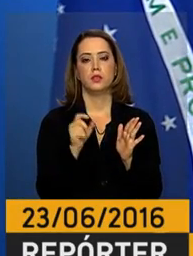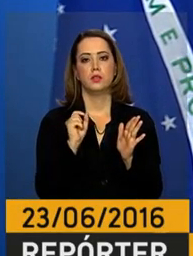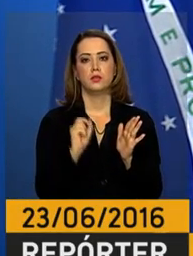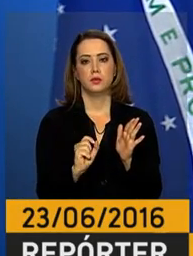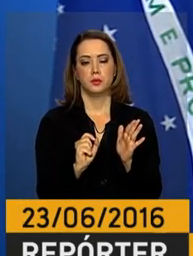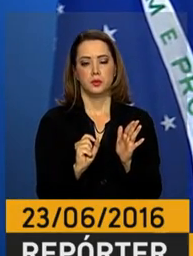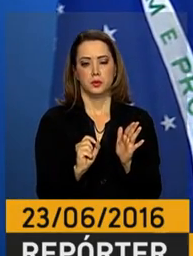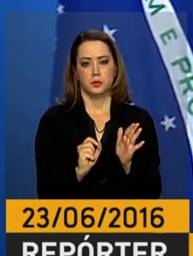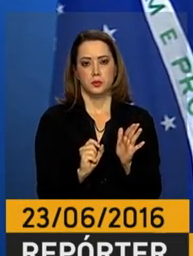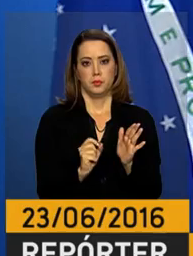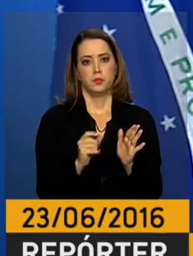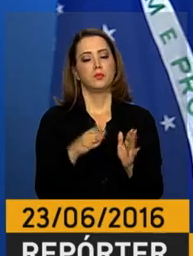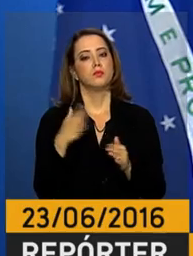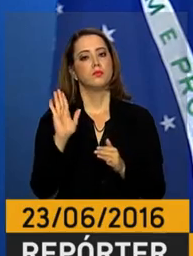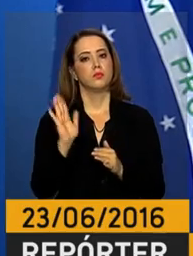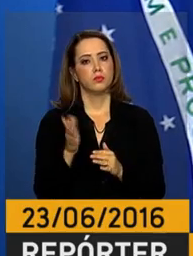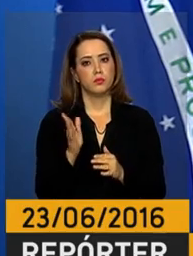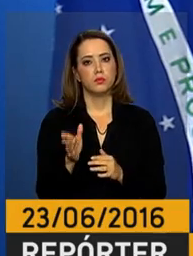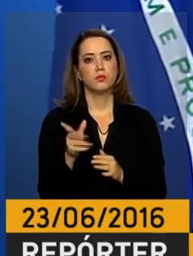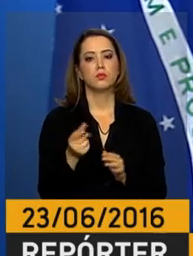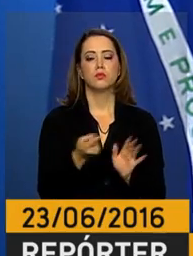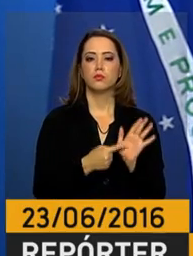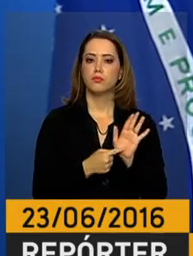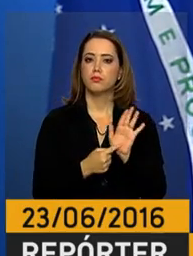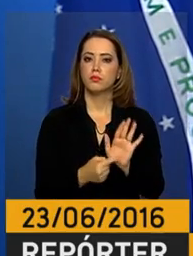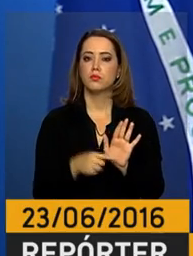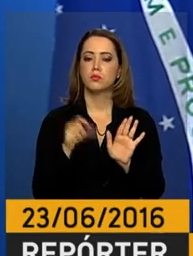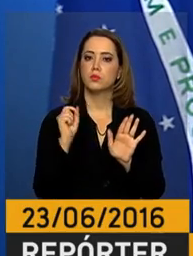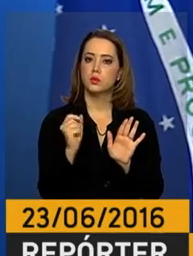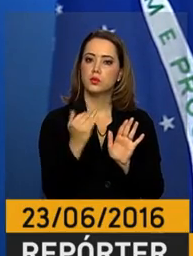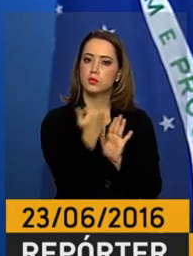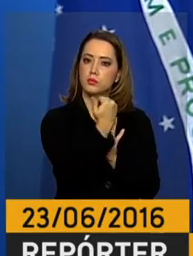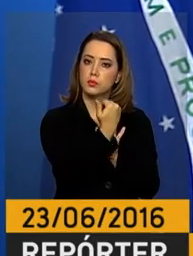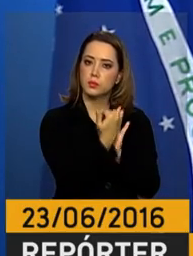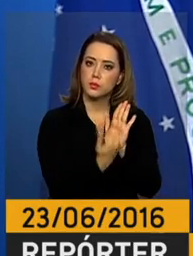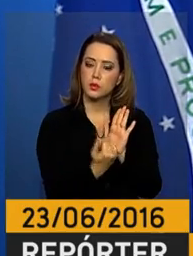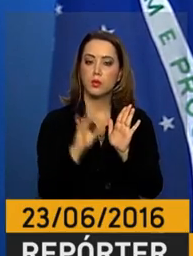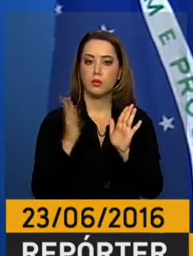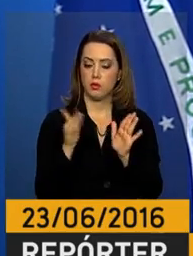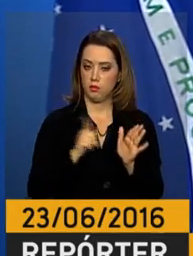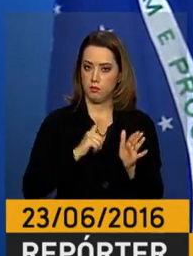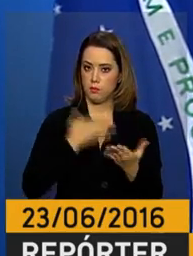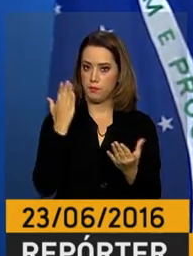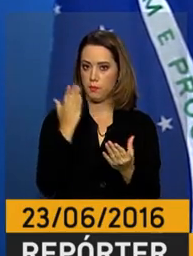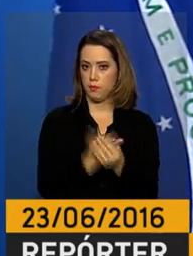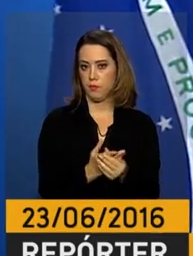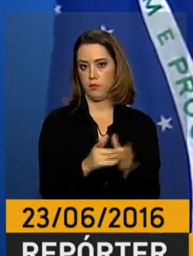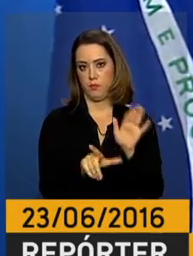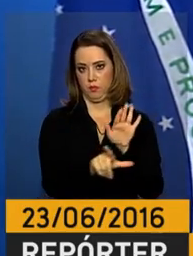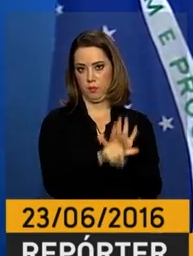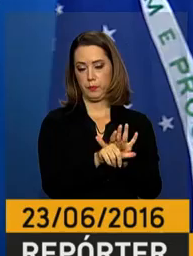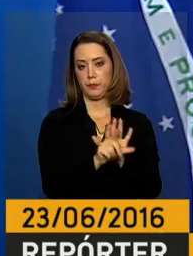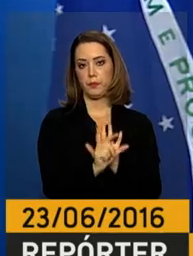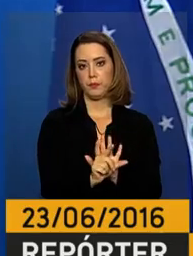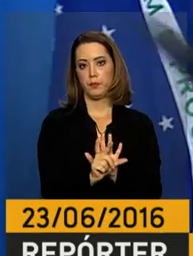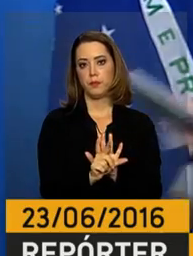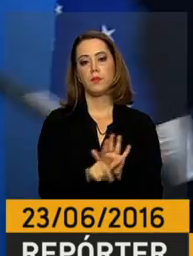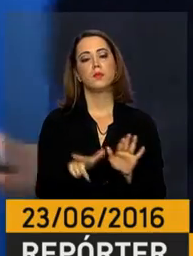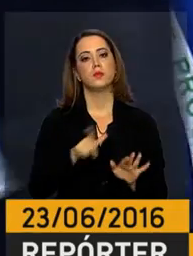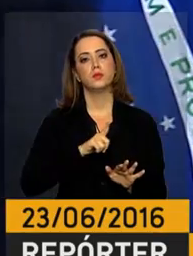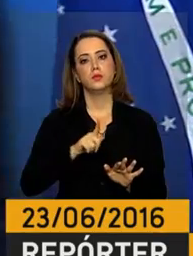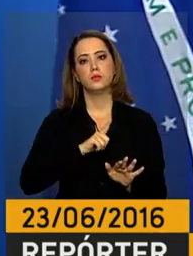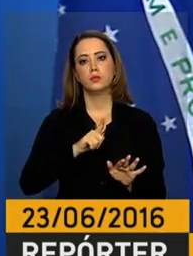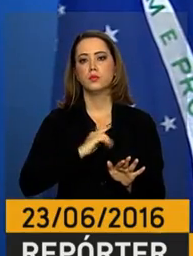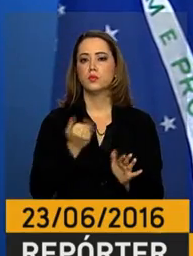sanção conforme refere a exposição de motivos que acompanha o projeto de lei Ele tem sua